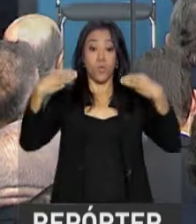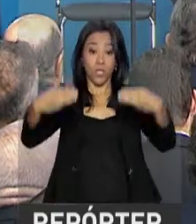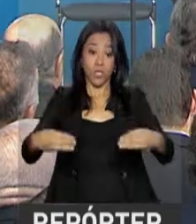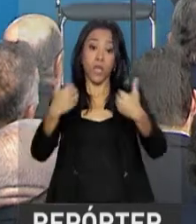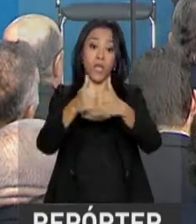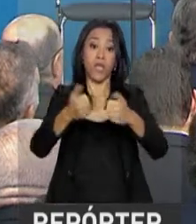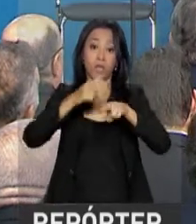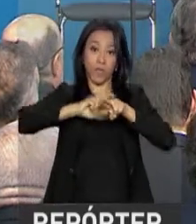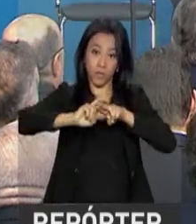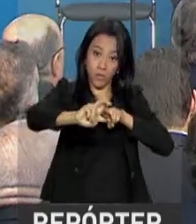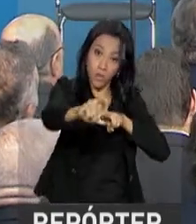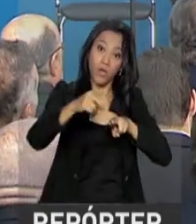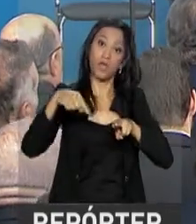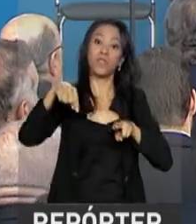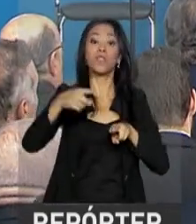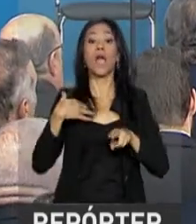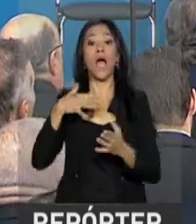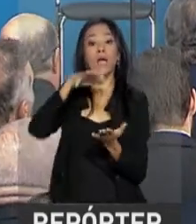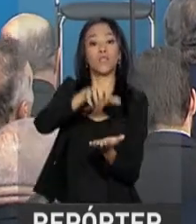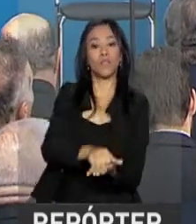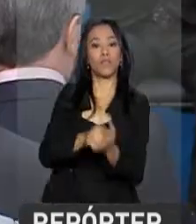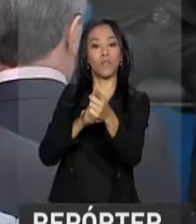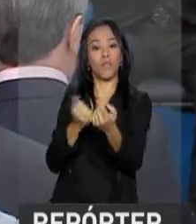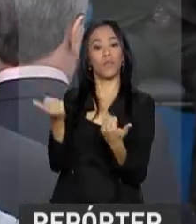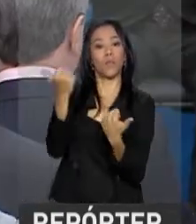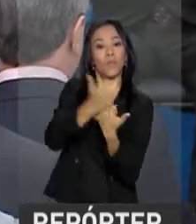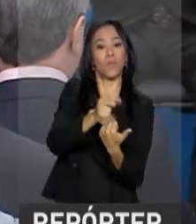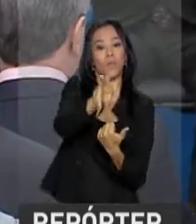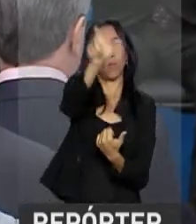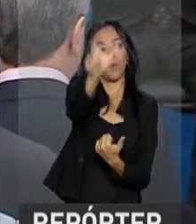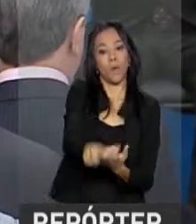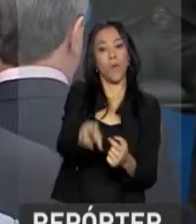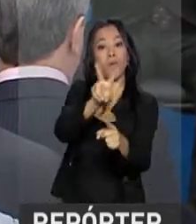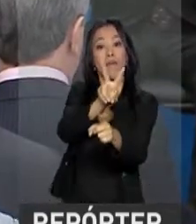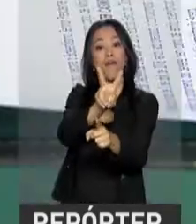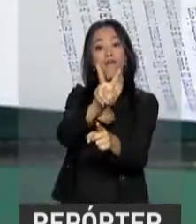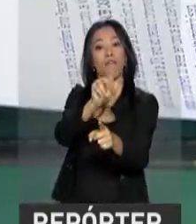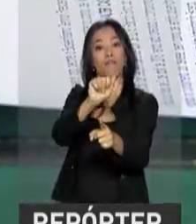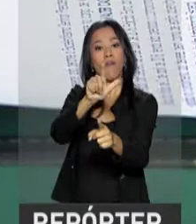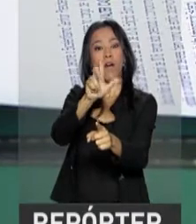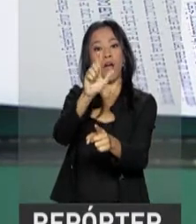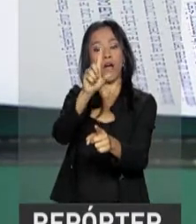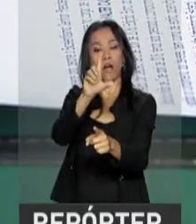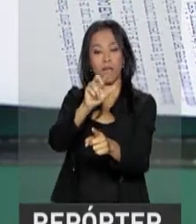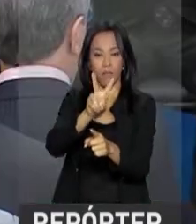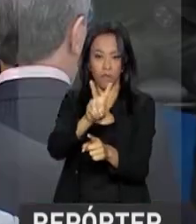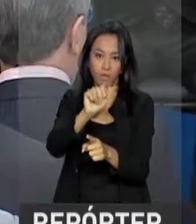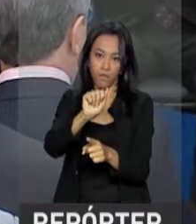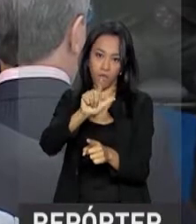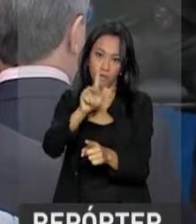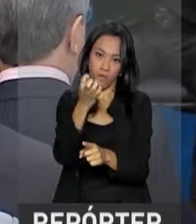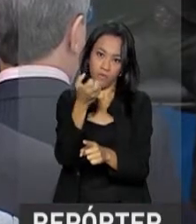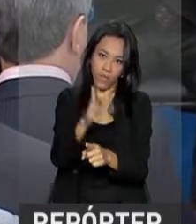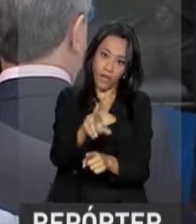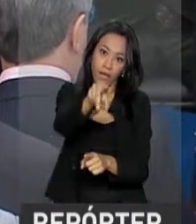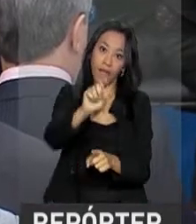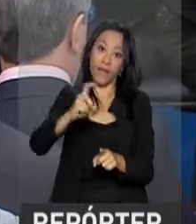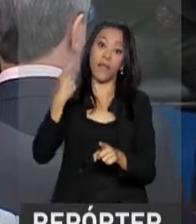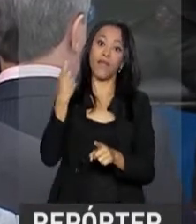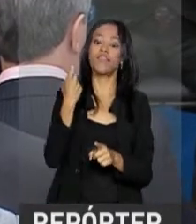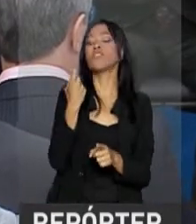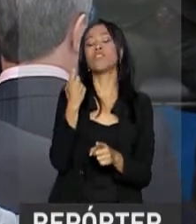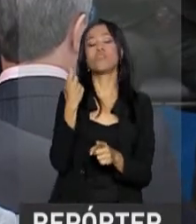e Aviação Civil, assumiu Walter Casimiro. Ele era diretor do Departamento Nacional de Infraestrutura